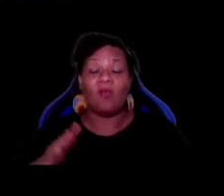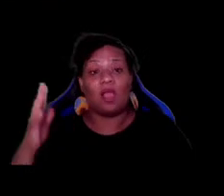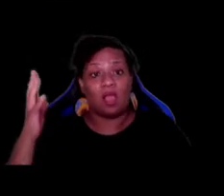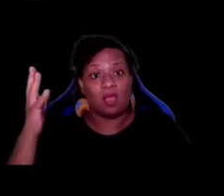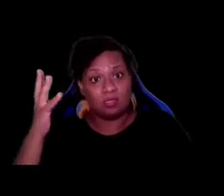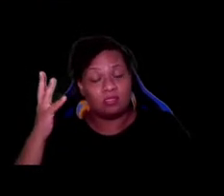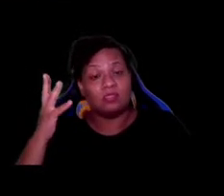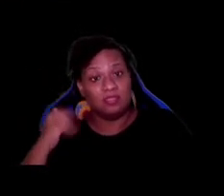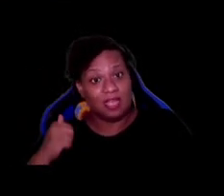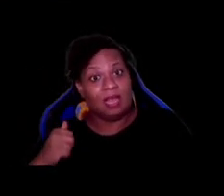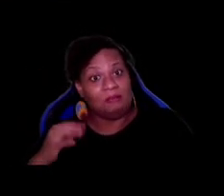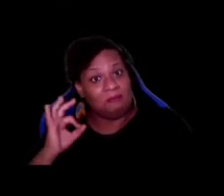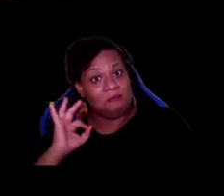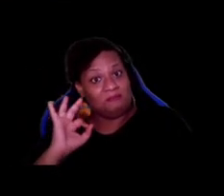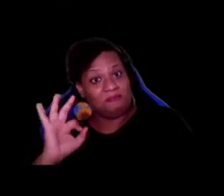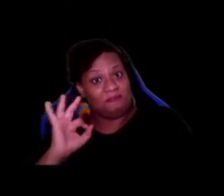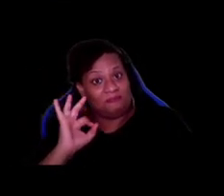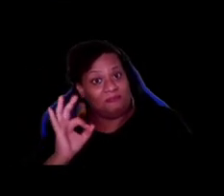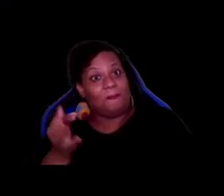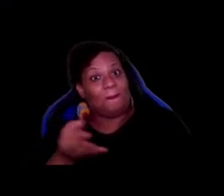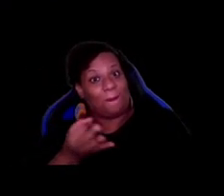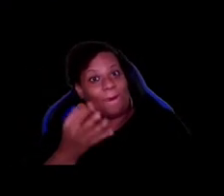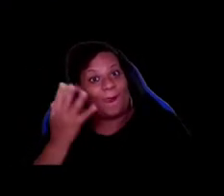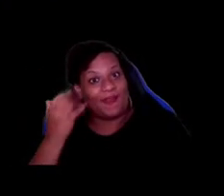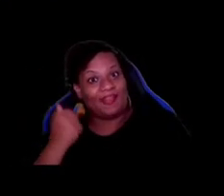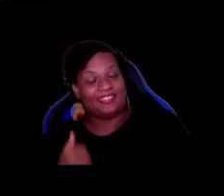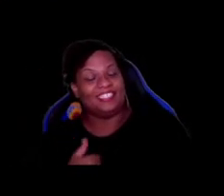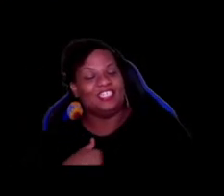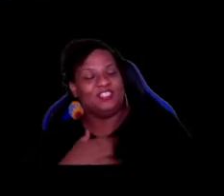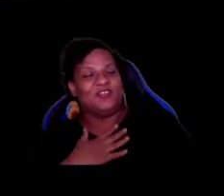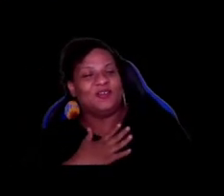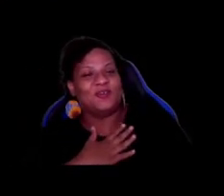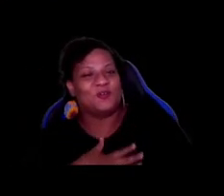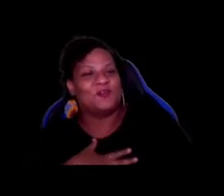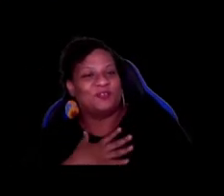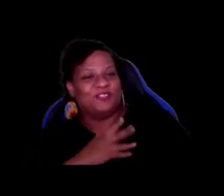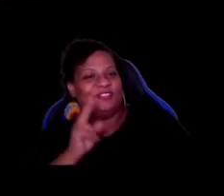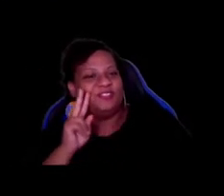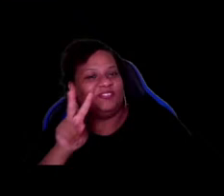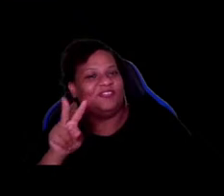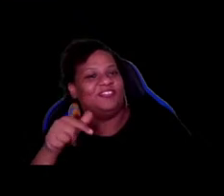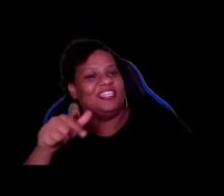E toca, decente, né? Eu gosto muito de ver o trabalho dela,